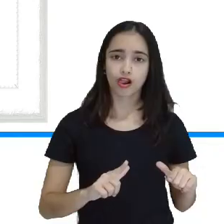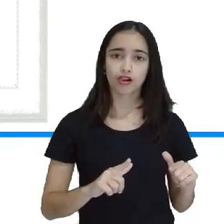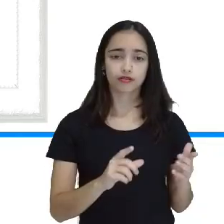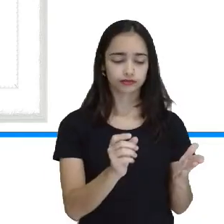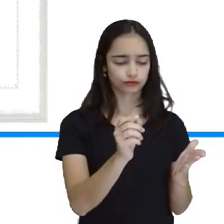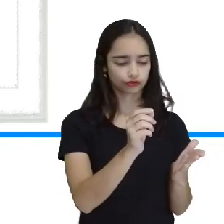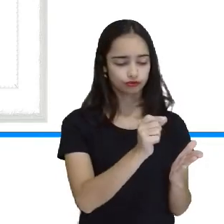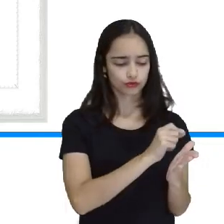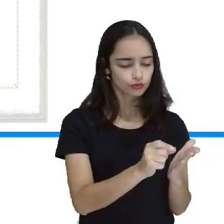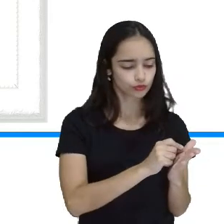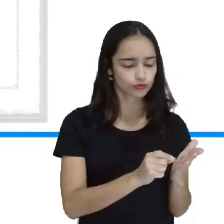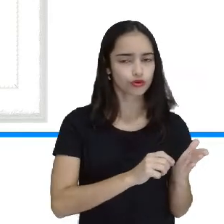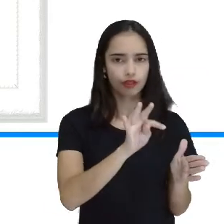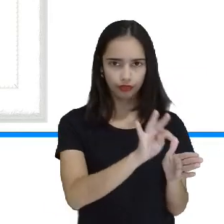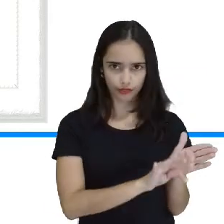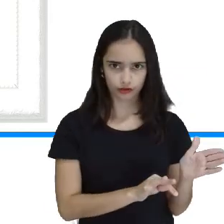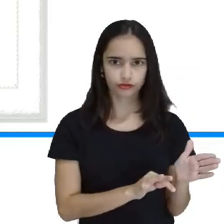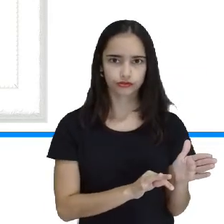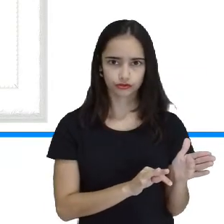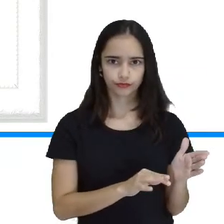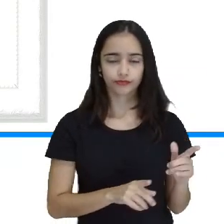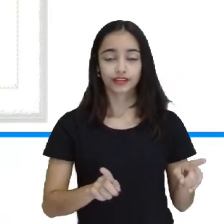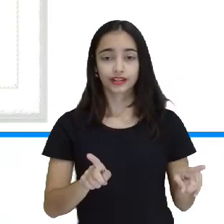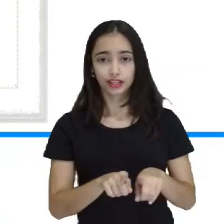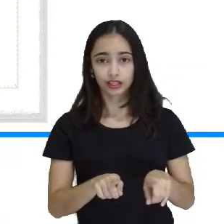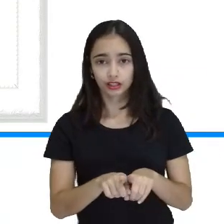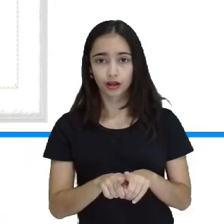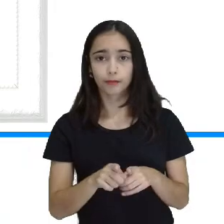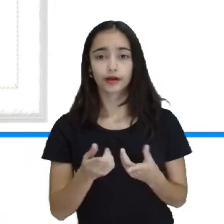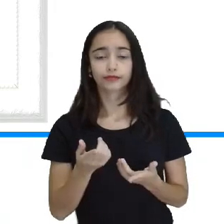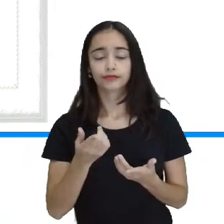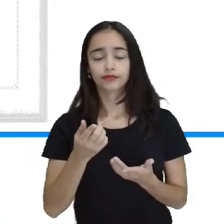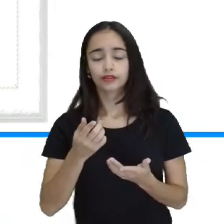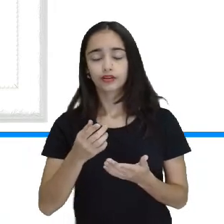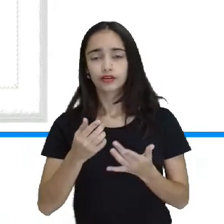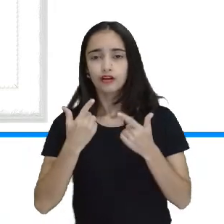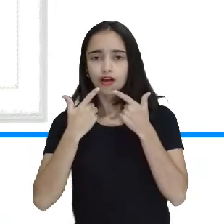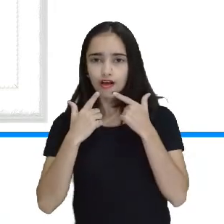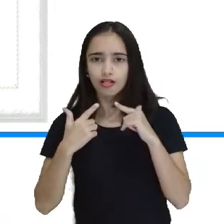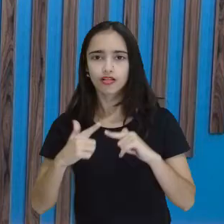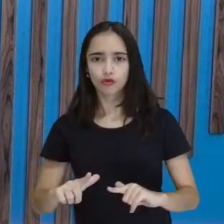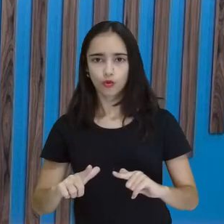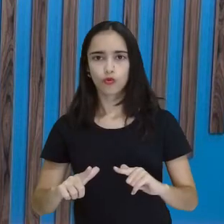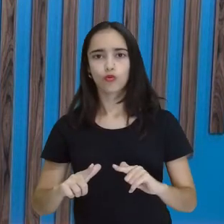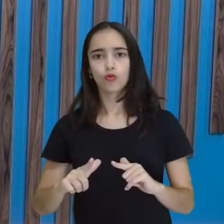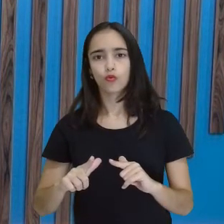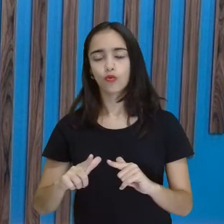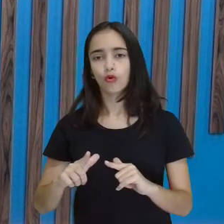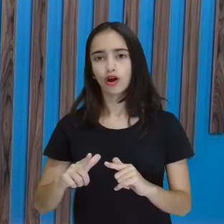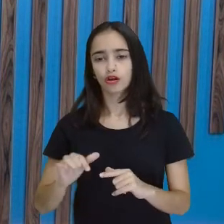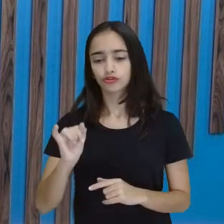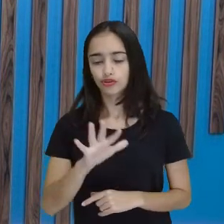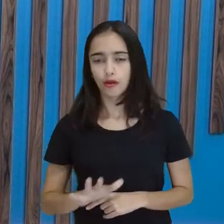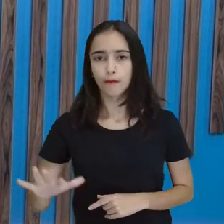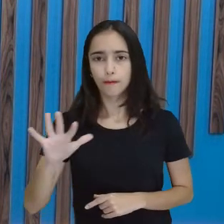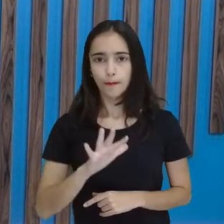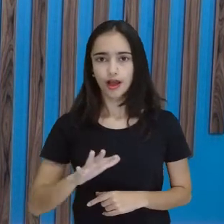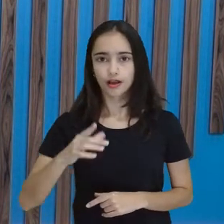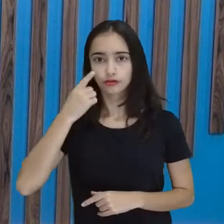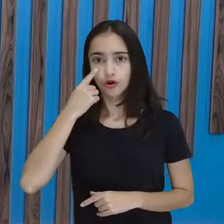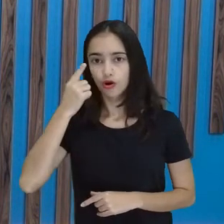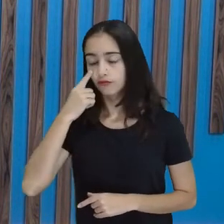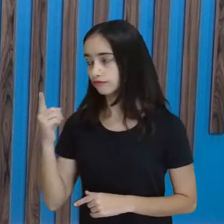receptor da mensagem, que é a pessoa que escreveu a mensagem, não é? E a pessoa,